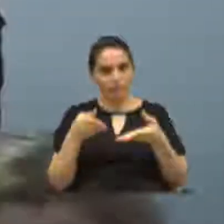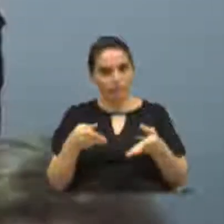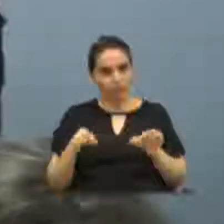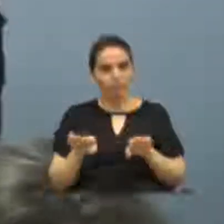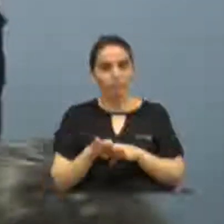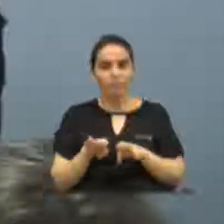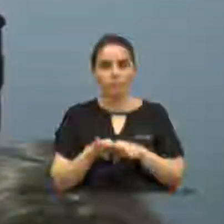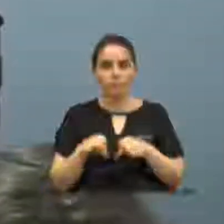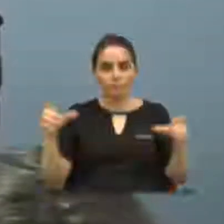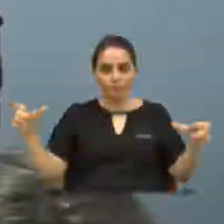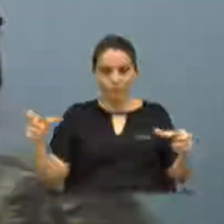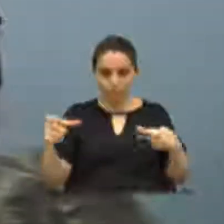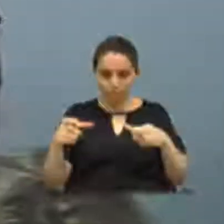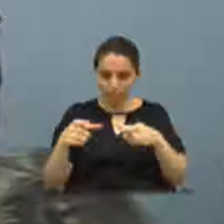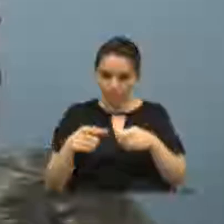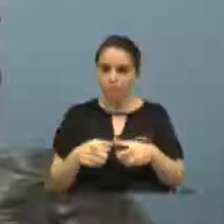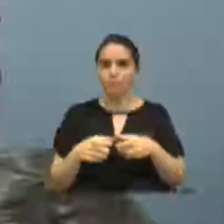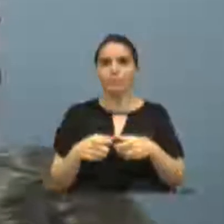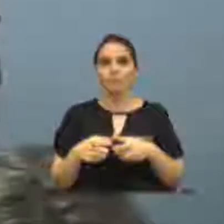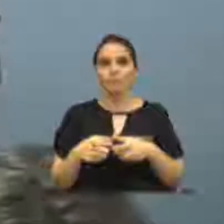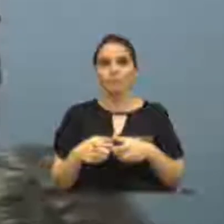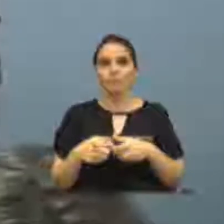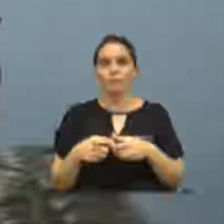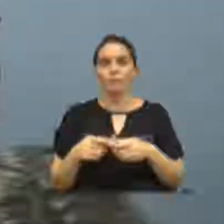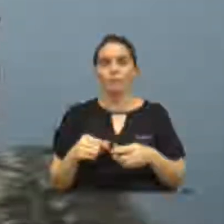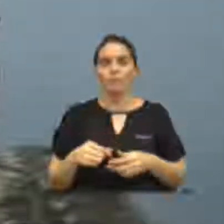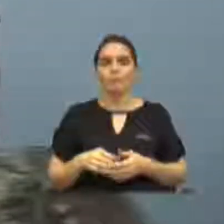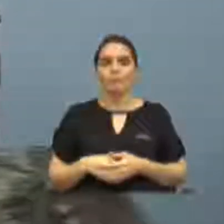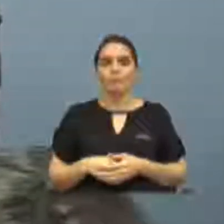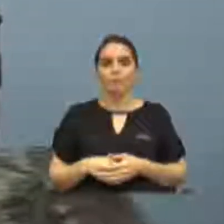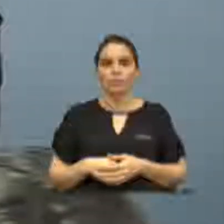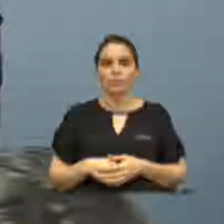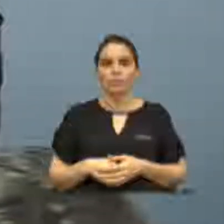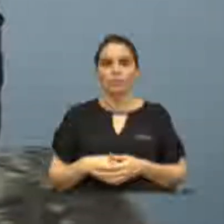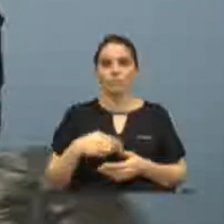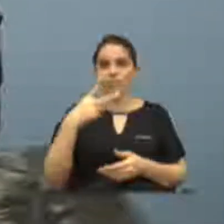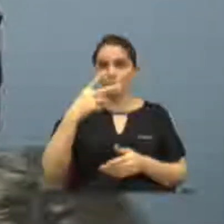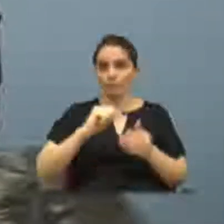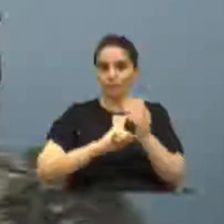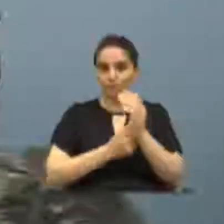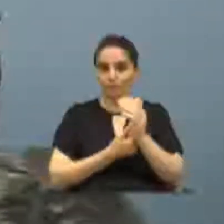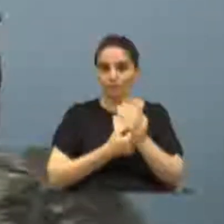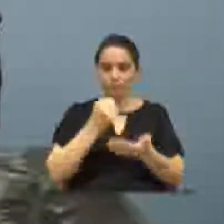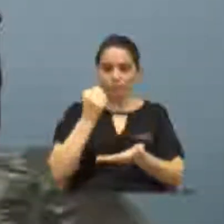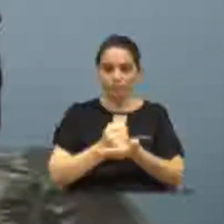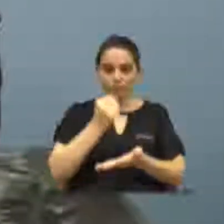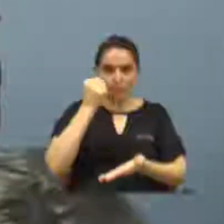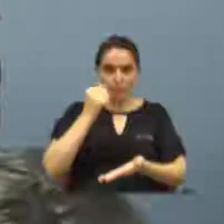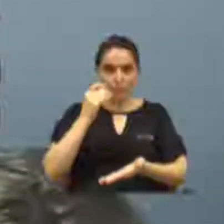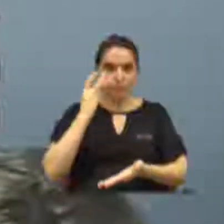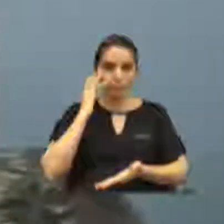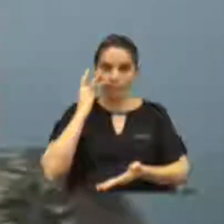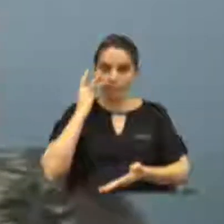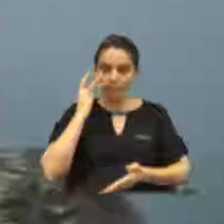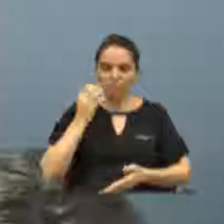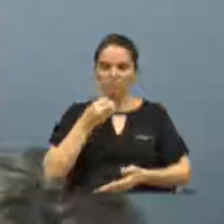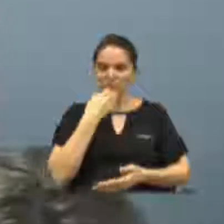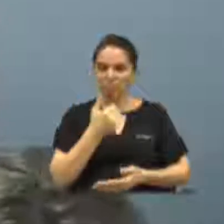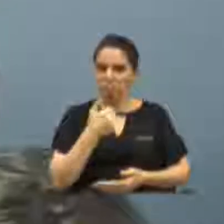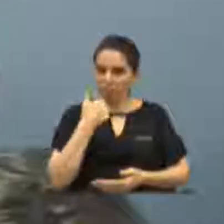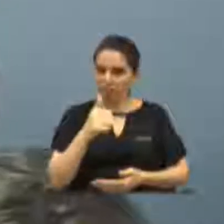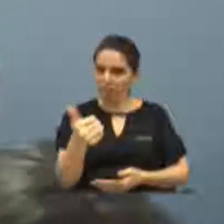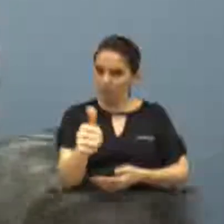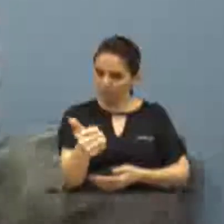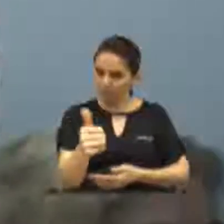menor número de feitos em andamento, tendo recebido por 2 vezes o selo Ouro de Eficiência, bem como o título de